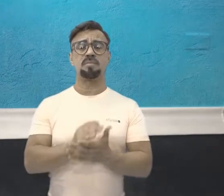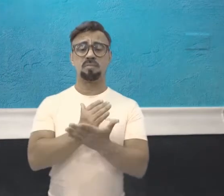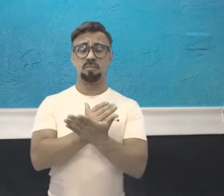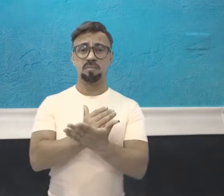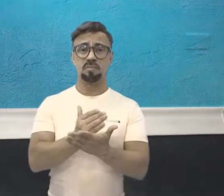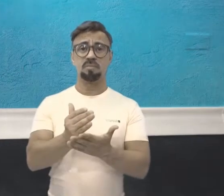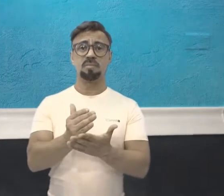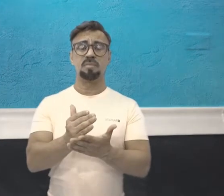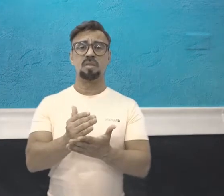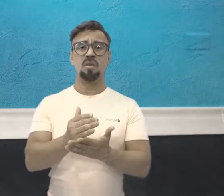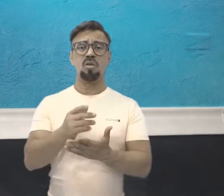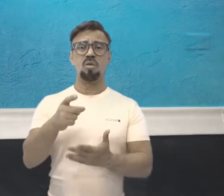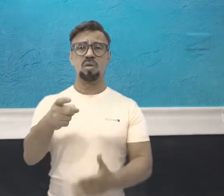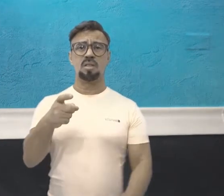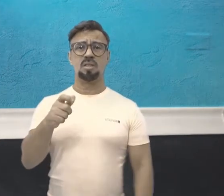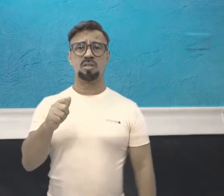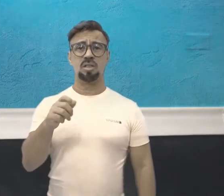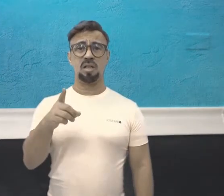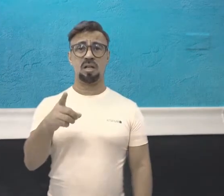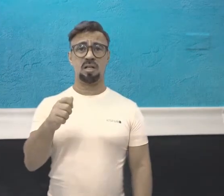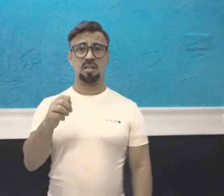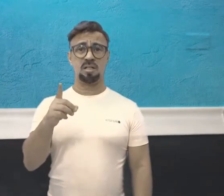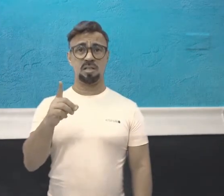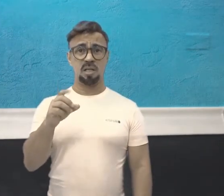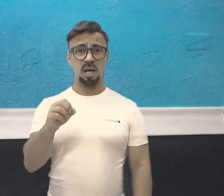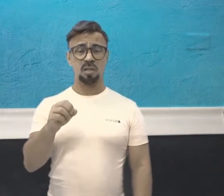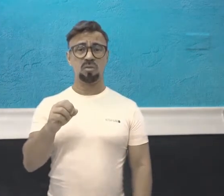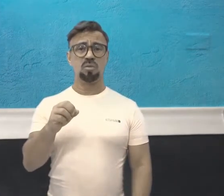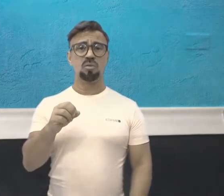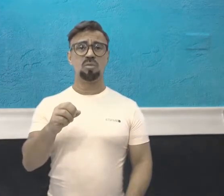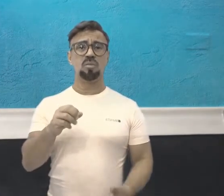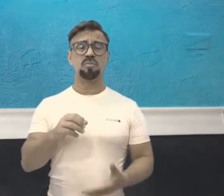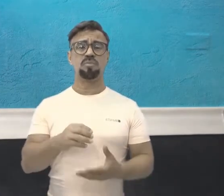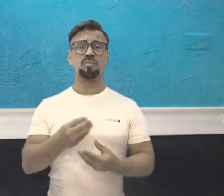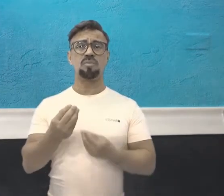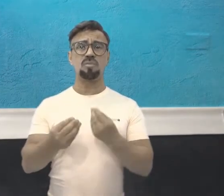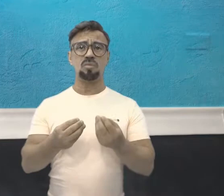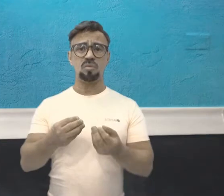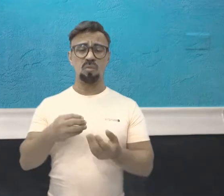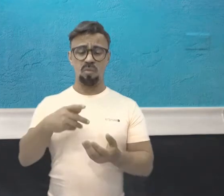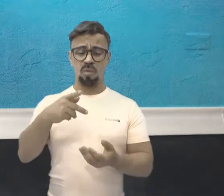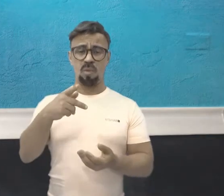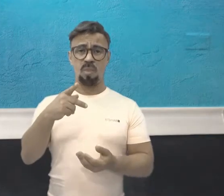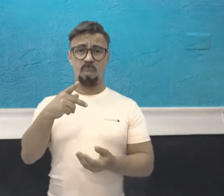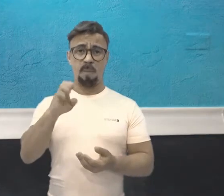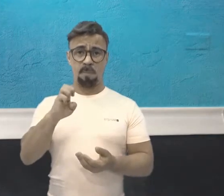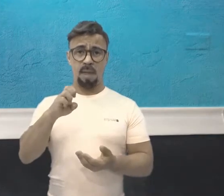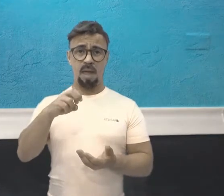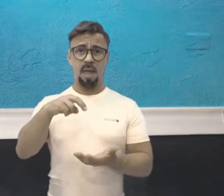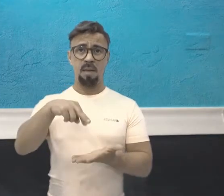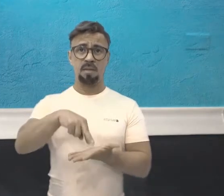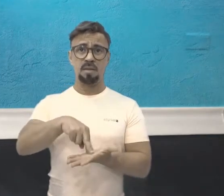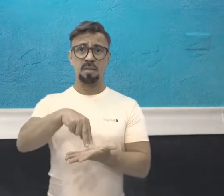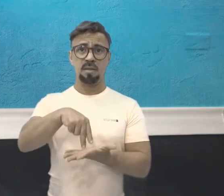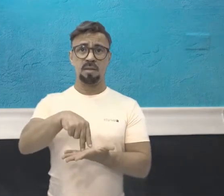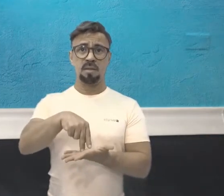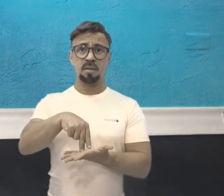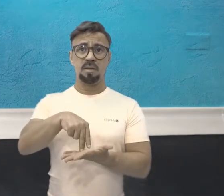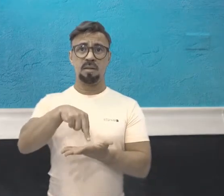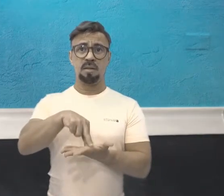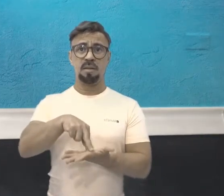Originalmente o Xaxado A Pisada o marcado da do chá chá